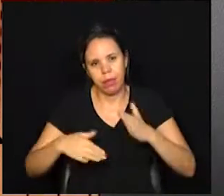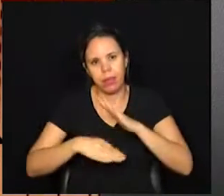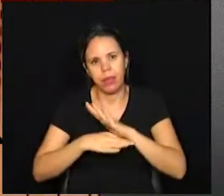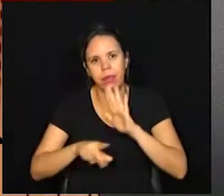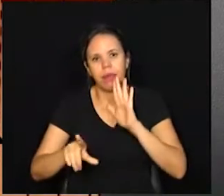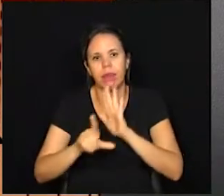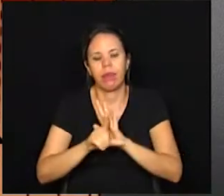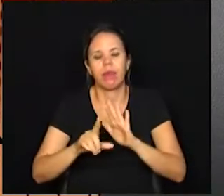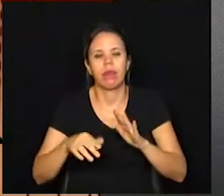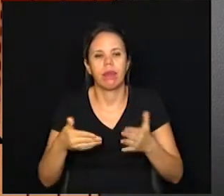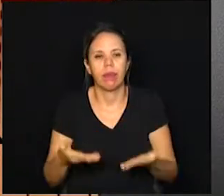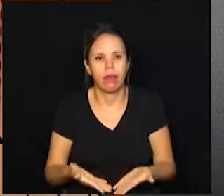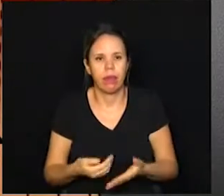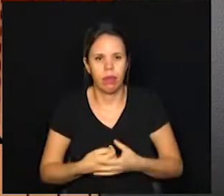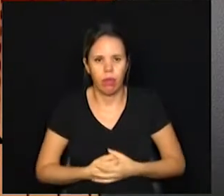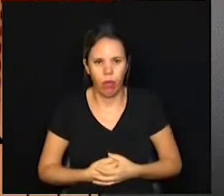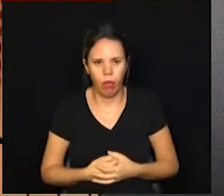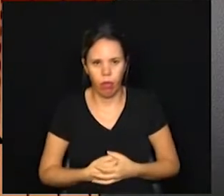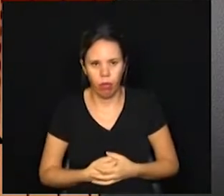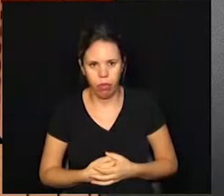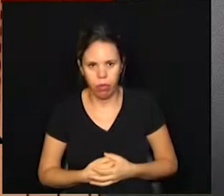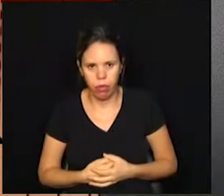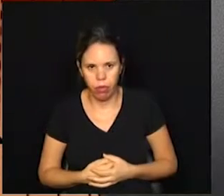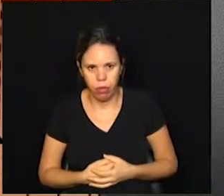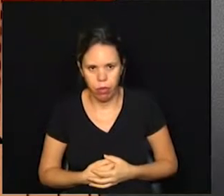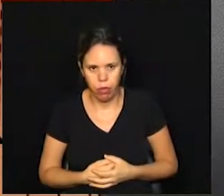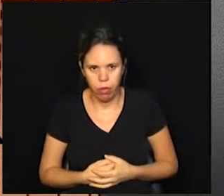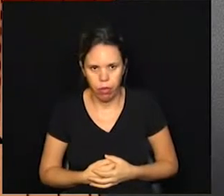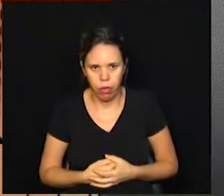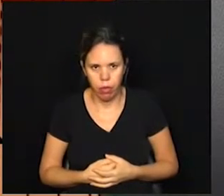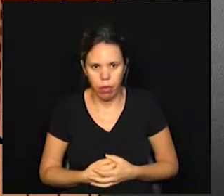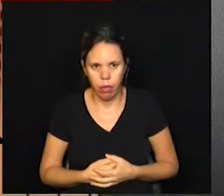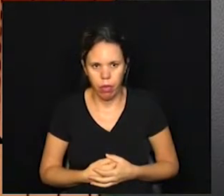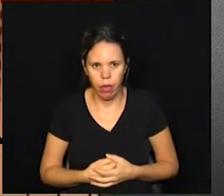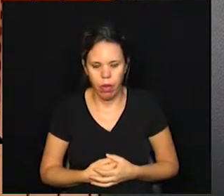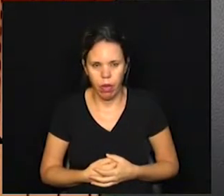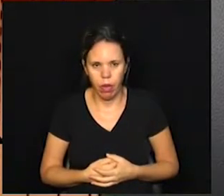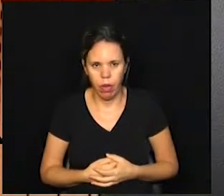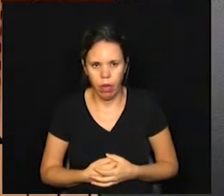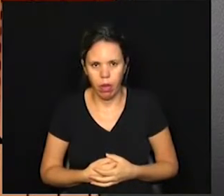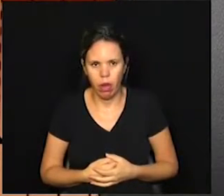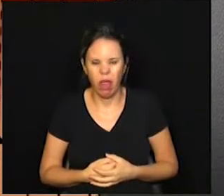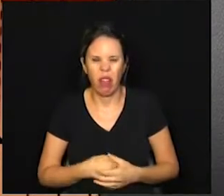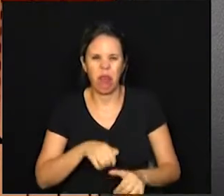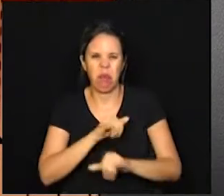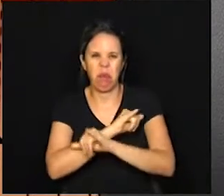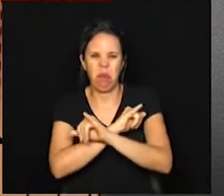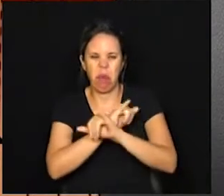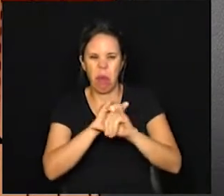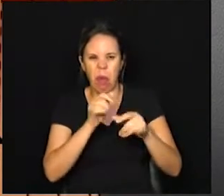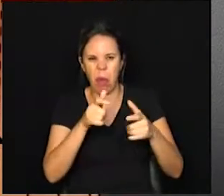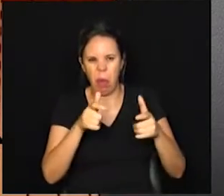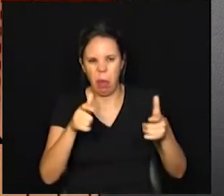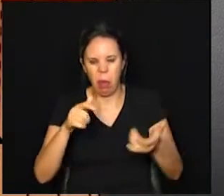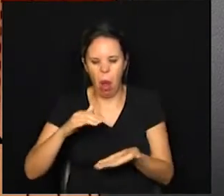Leis foi o número absurdo de notícias falsas